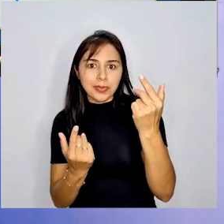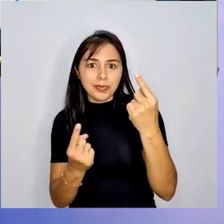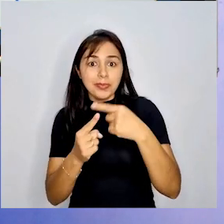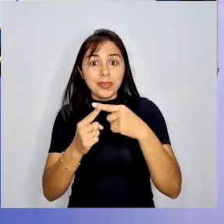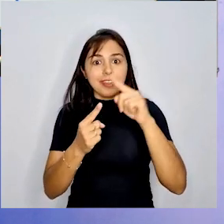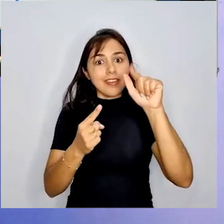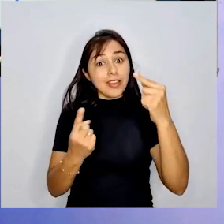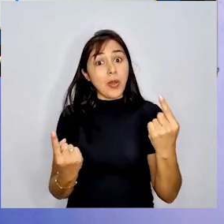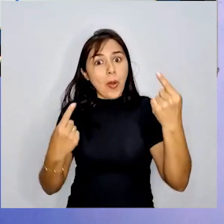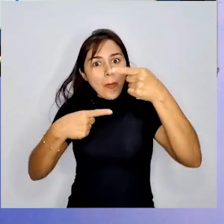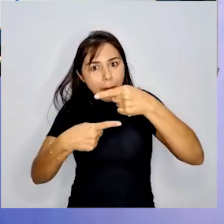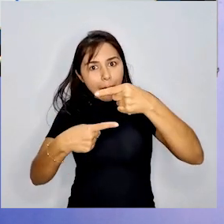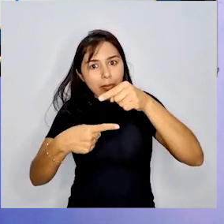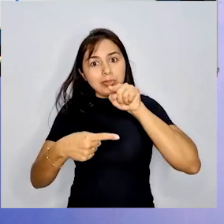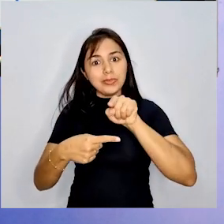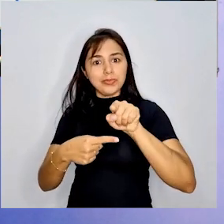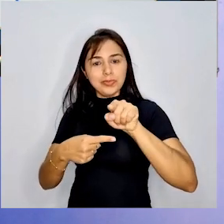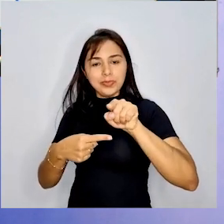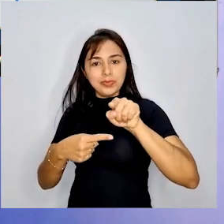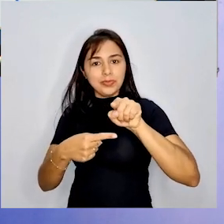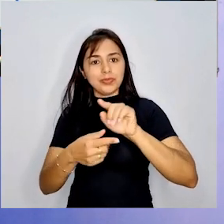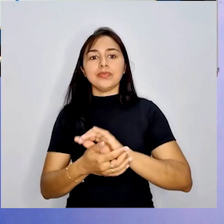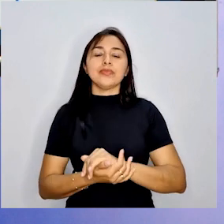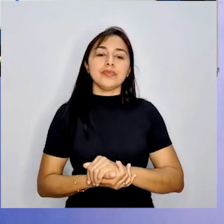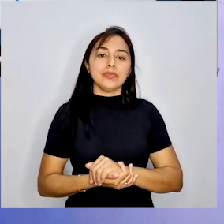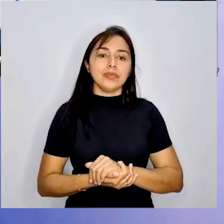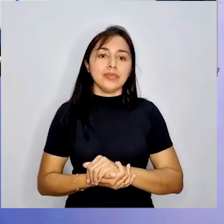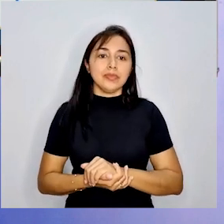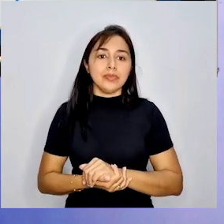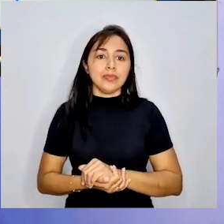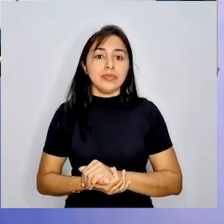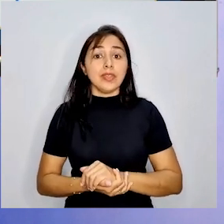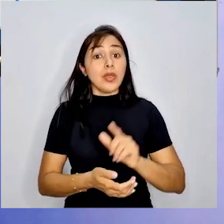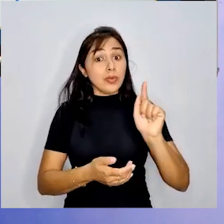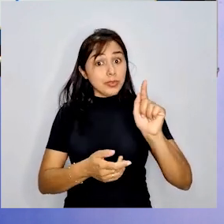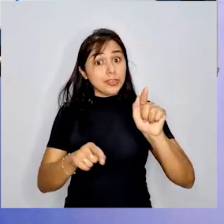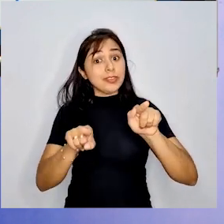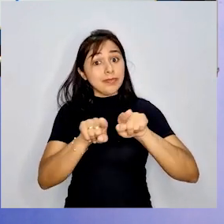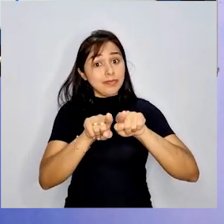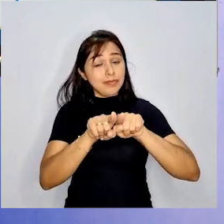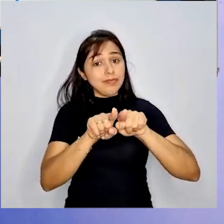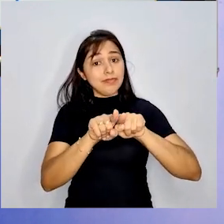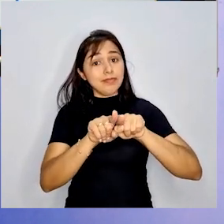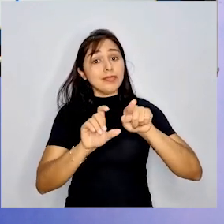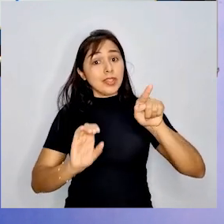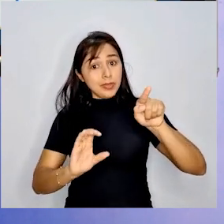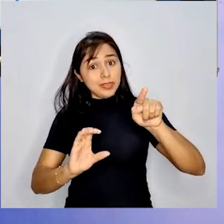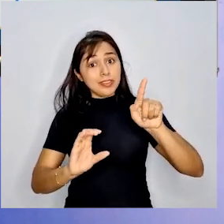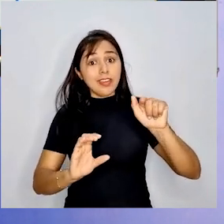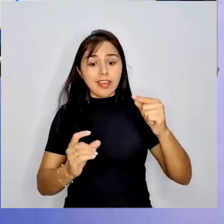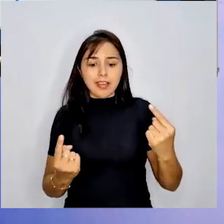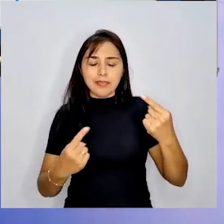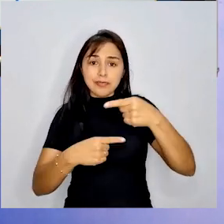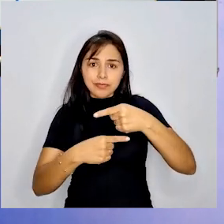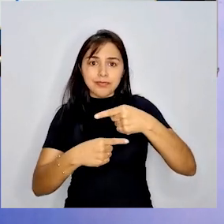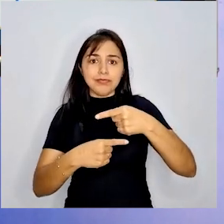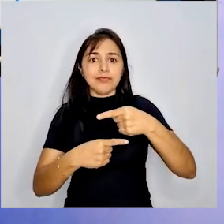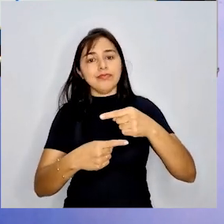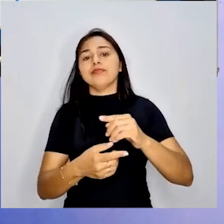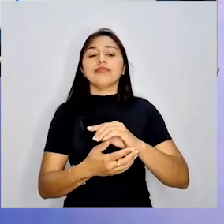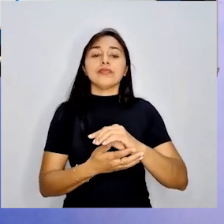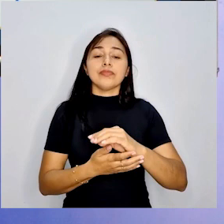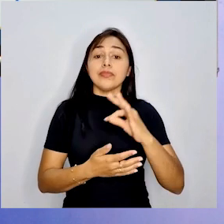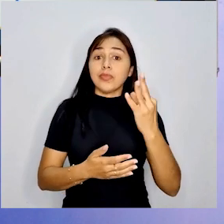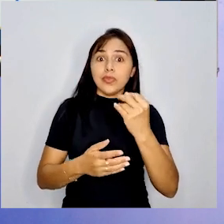vértice. Então, o A também é congruente ao E e o G também é congruente ao C. E segue a mesma analogia para os ângulos